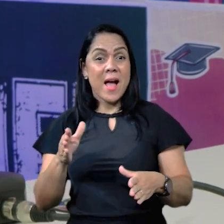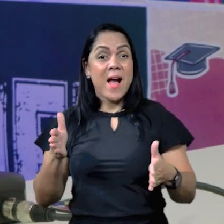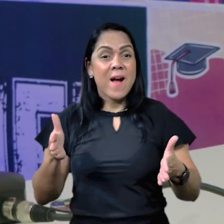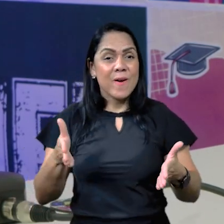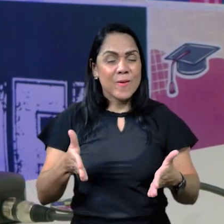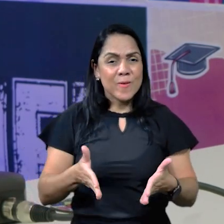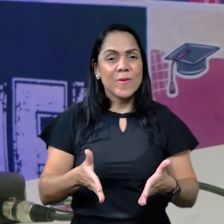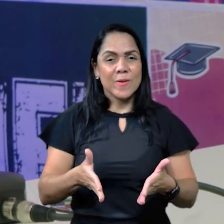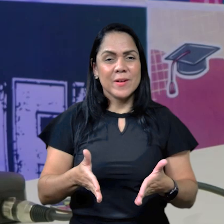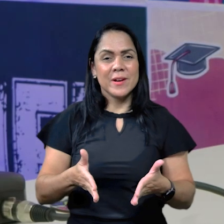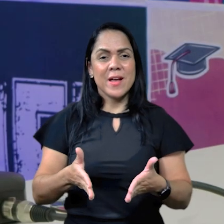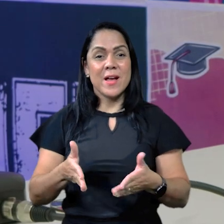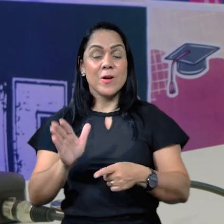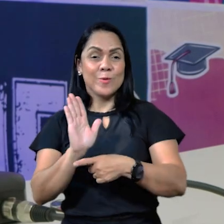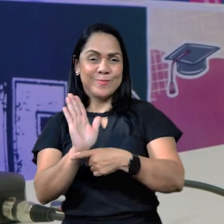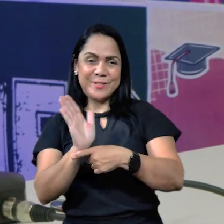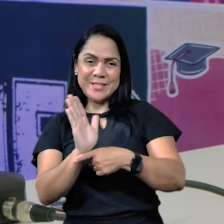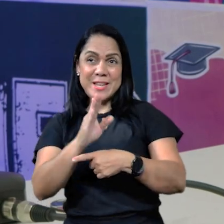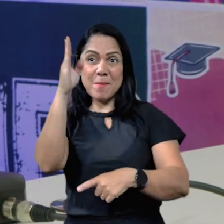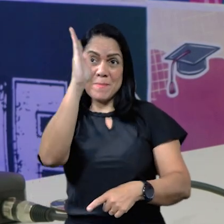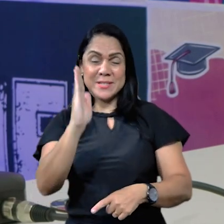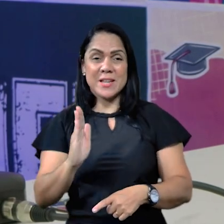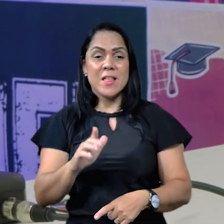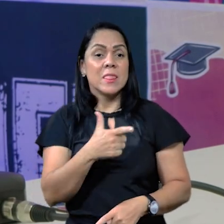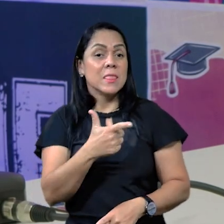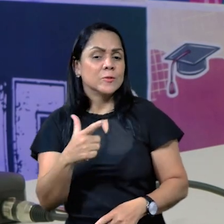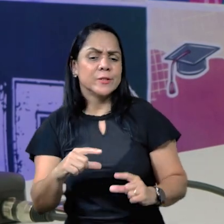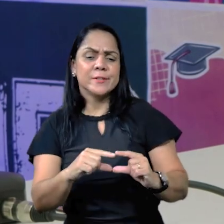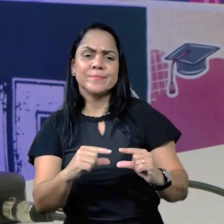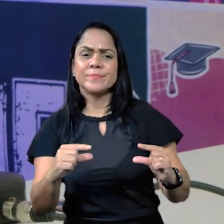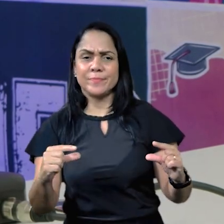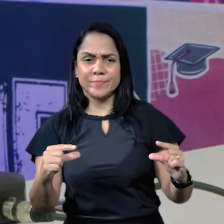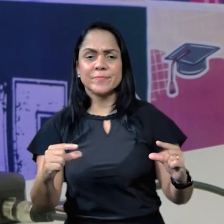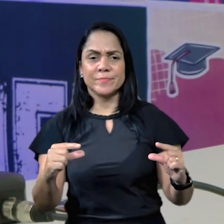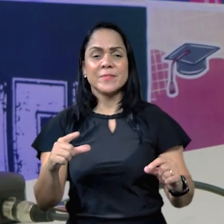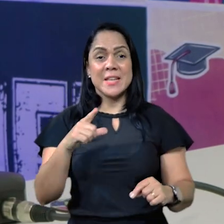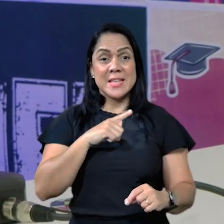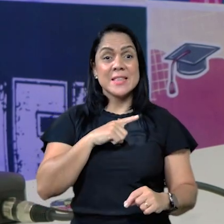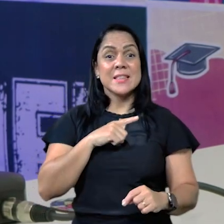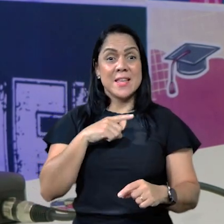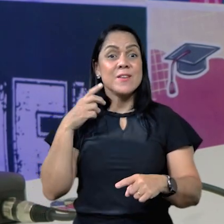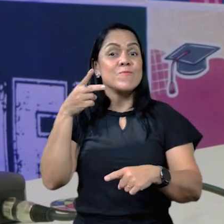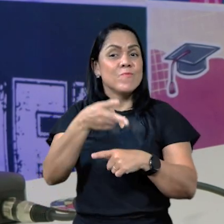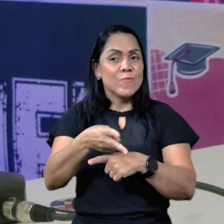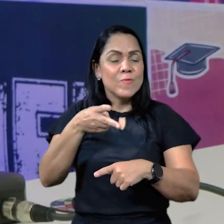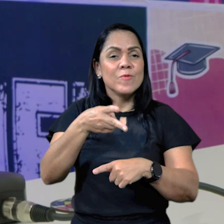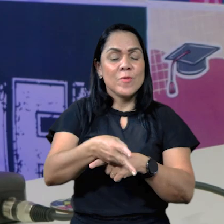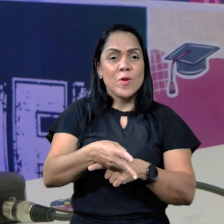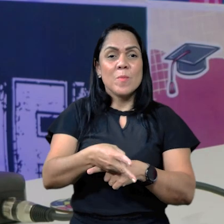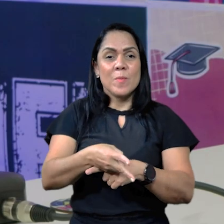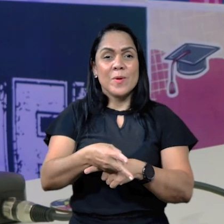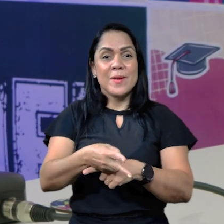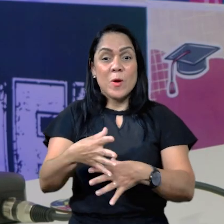Hum. é que o cinema brasileiro não tem legenda. Então tem o filme concorrendo ao Oscar sem nenhuma